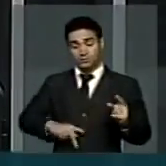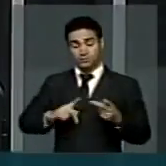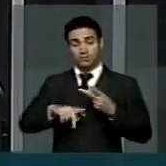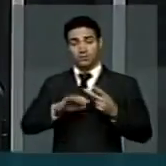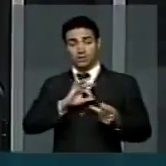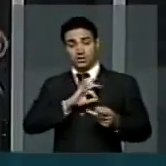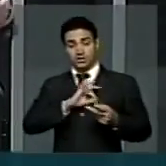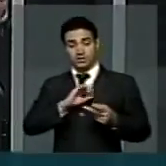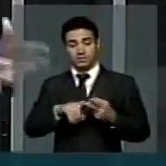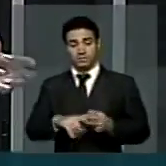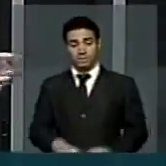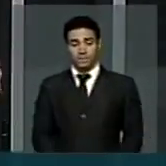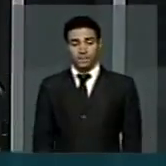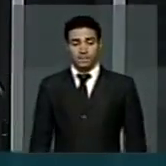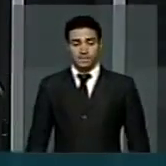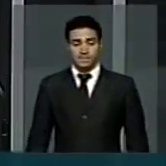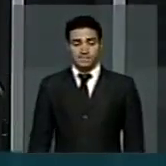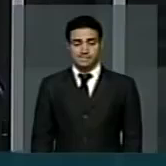polícias.